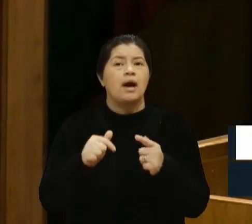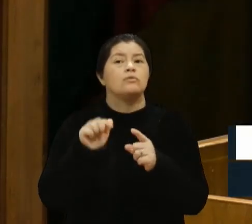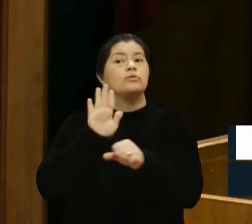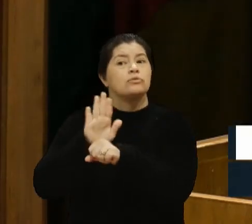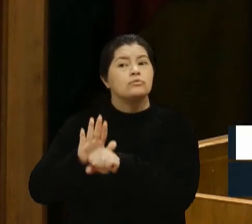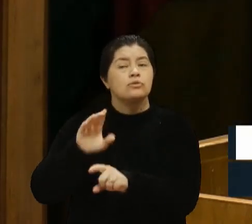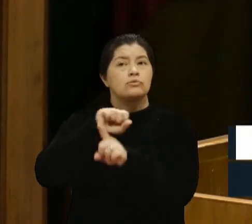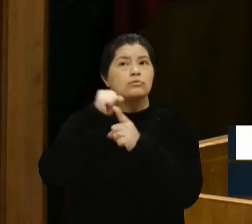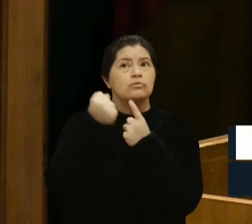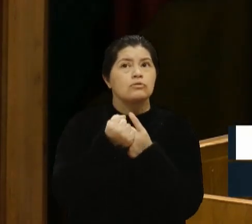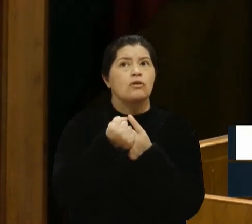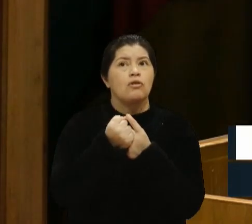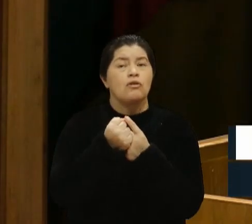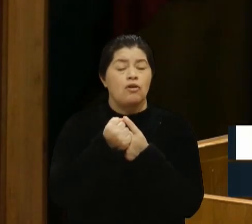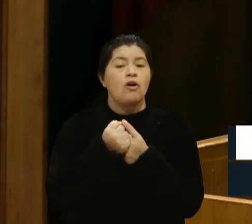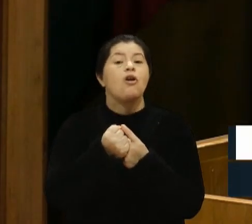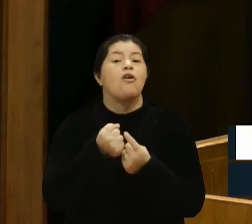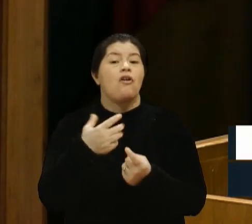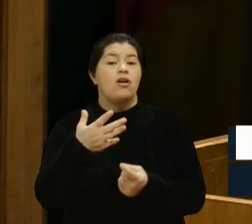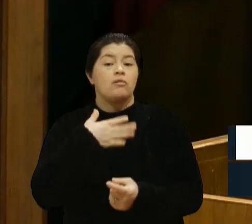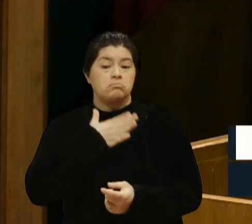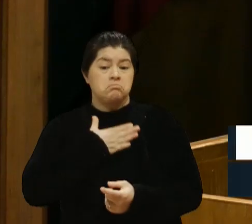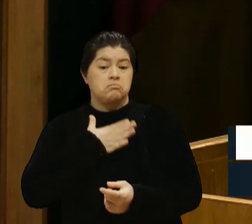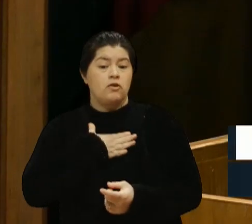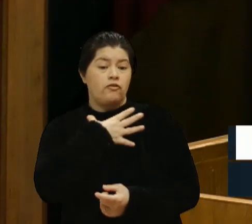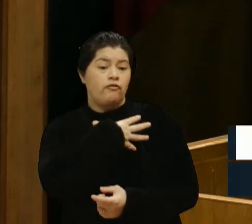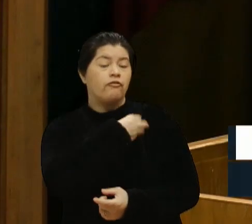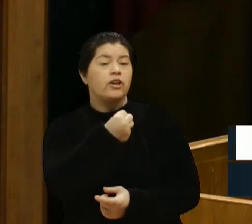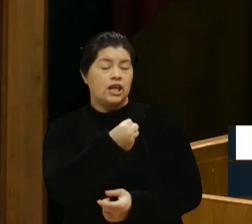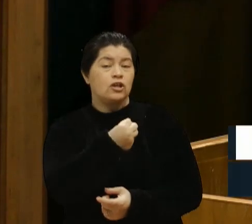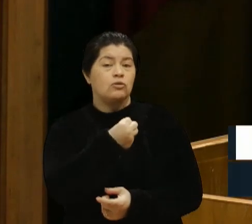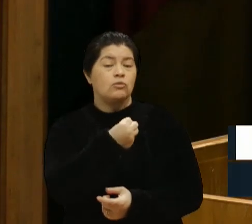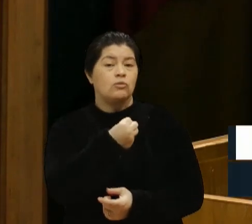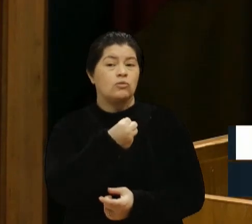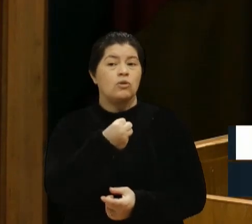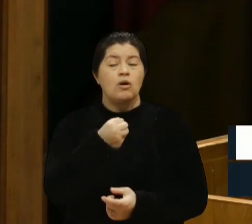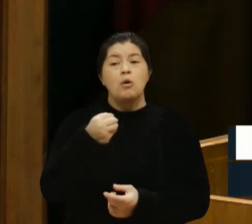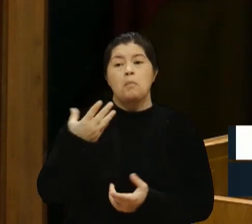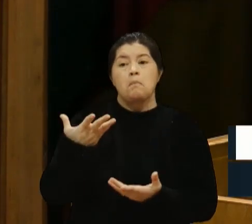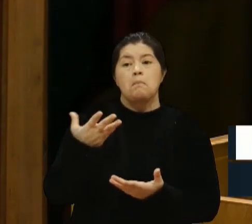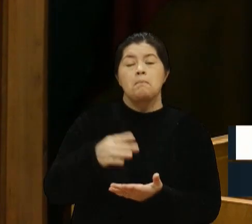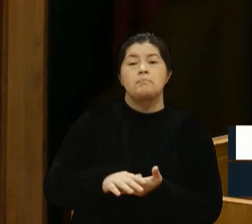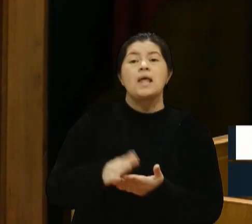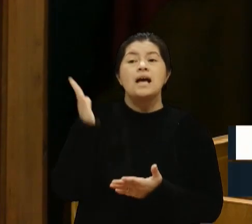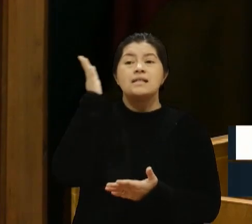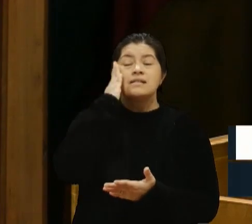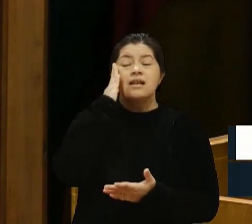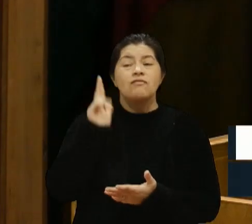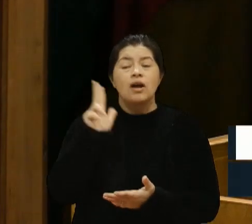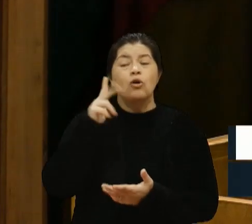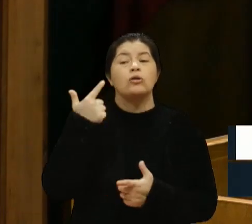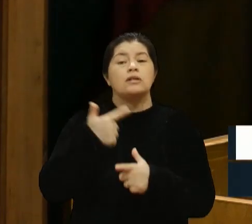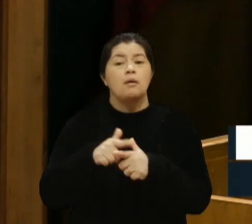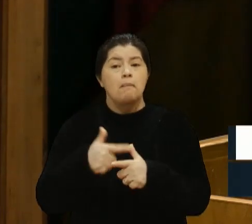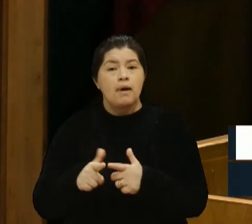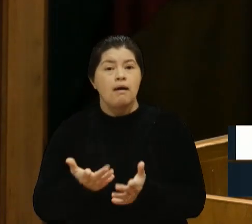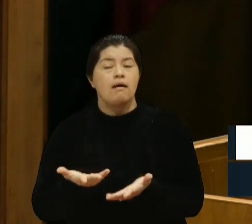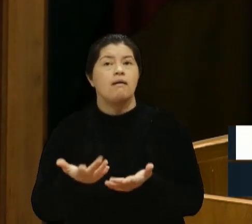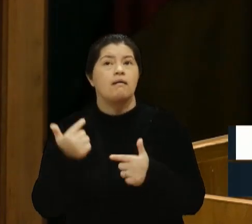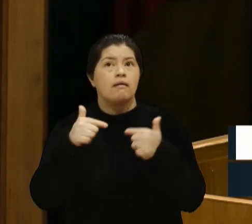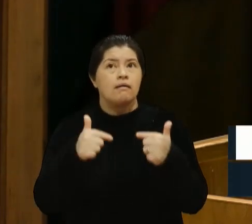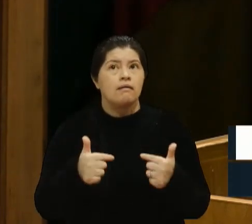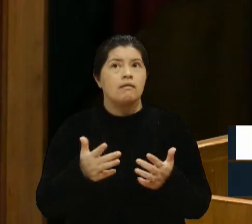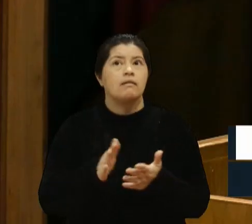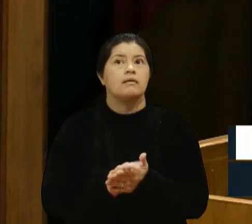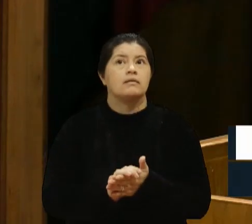social, e falo aqui como filho de uma assistente social, eu conheço o trabalho que fazem, sei do valor do trabalho das pessoas que prestam serviço,